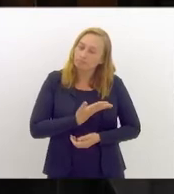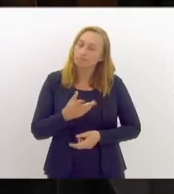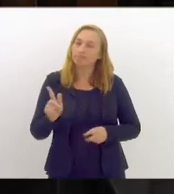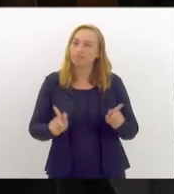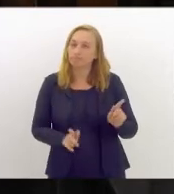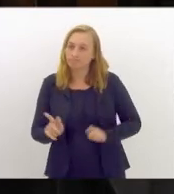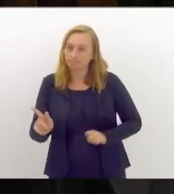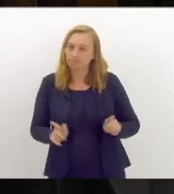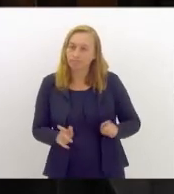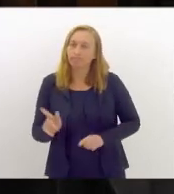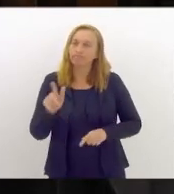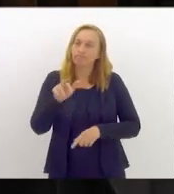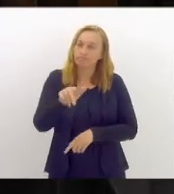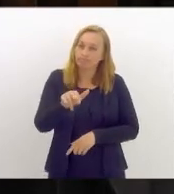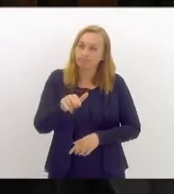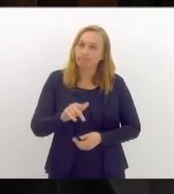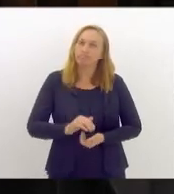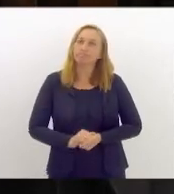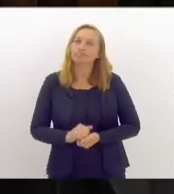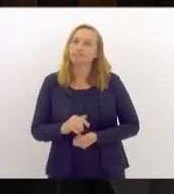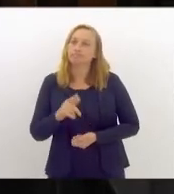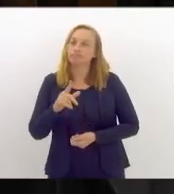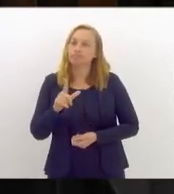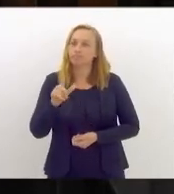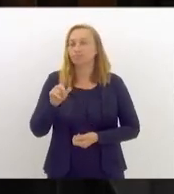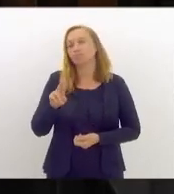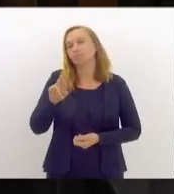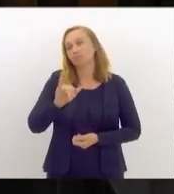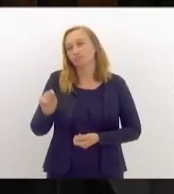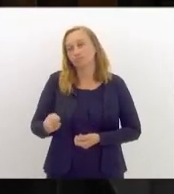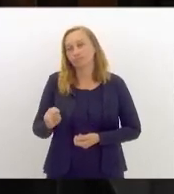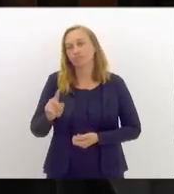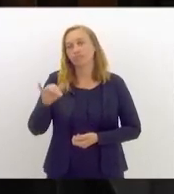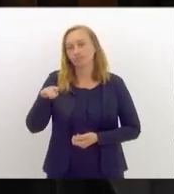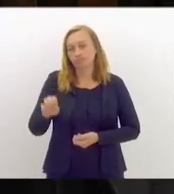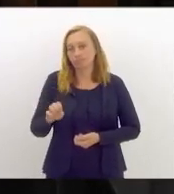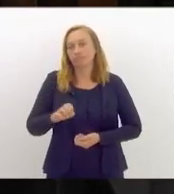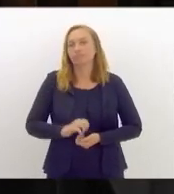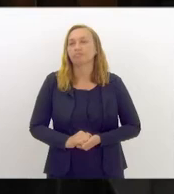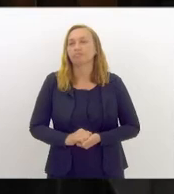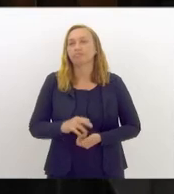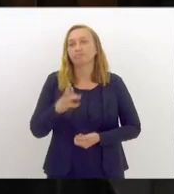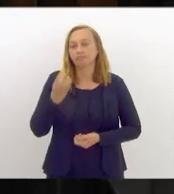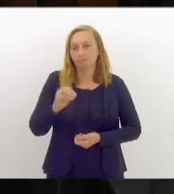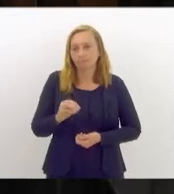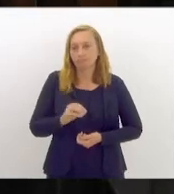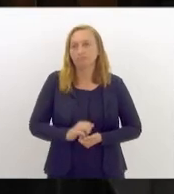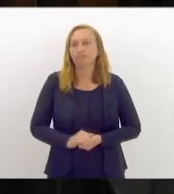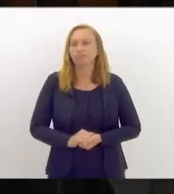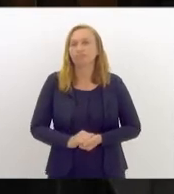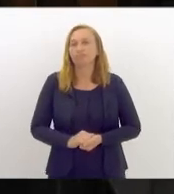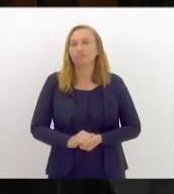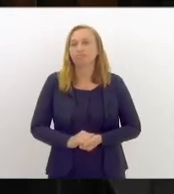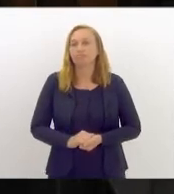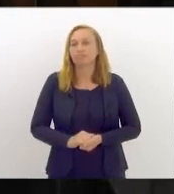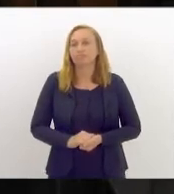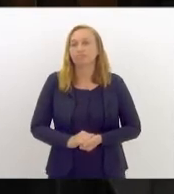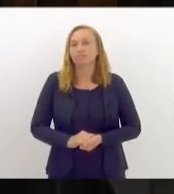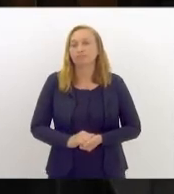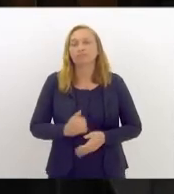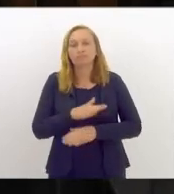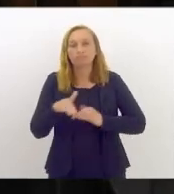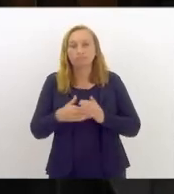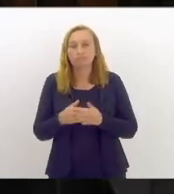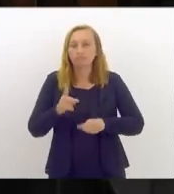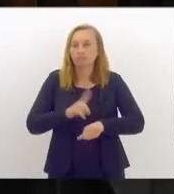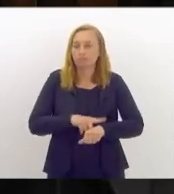e irmãos Luiz Felipe que a gente chama na família de Filipinho e Rodrigo Rodrigo Salomão que em